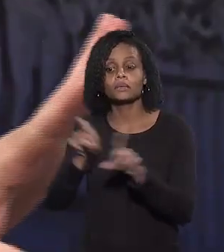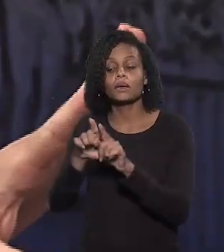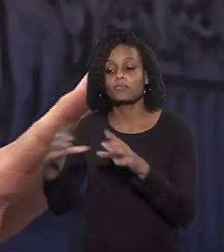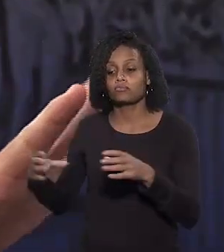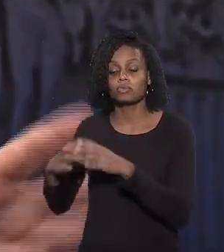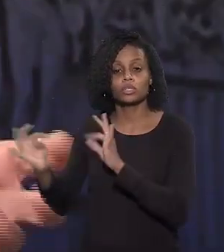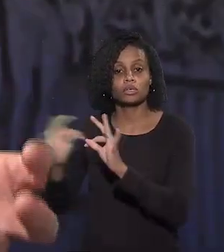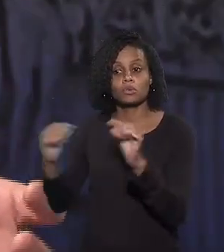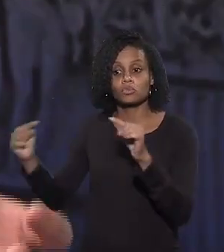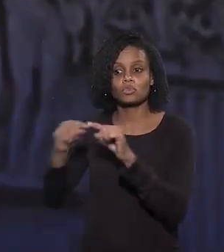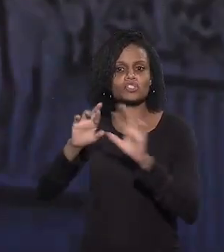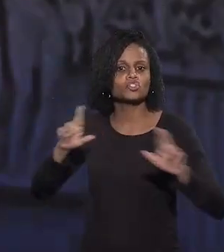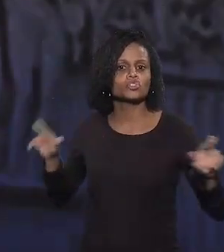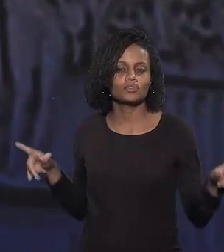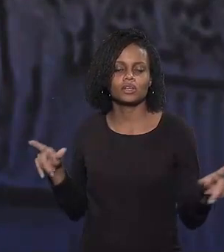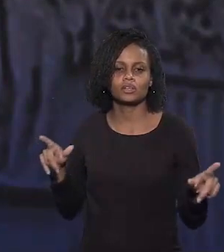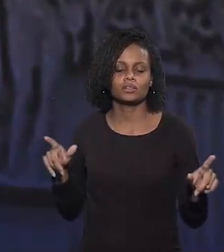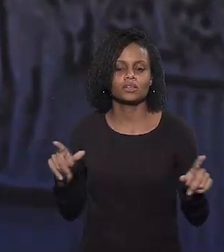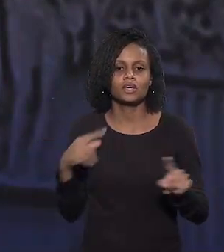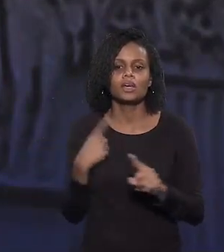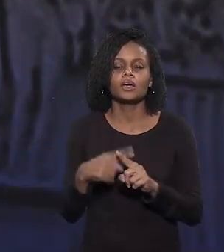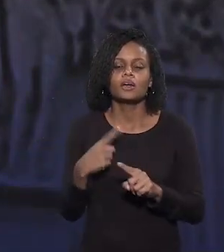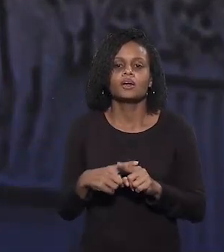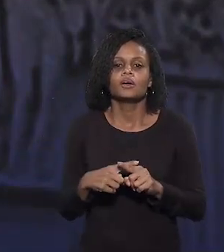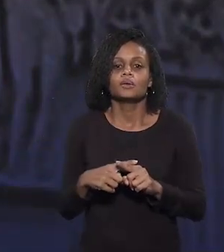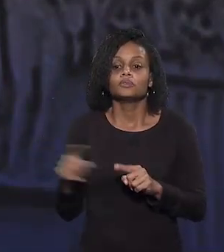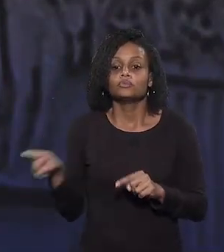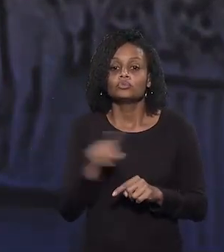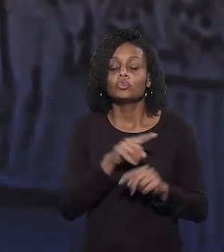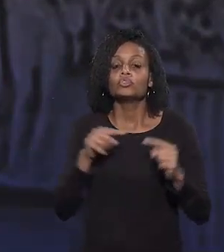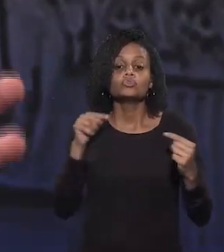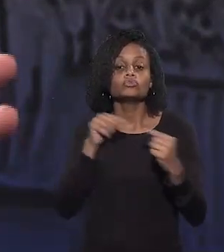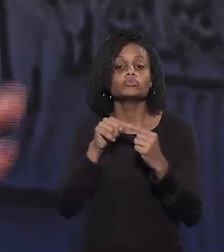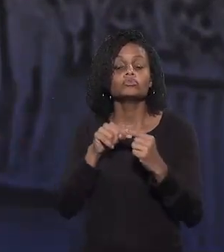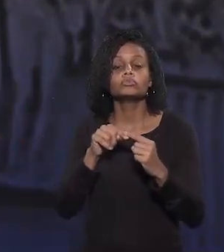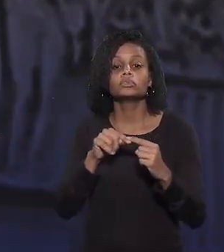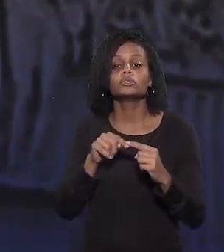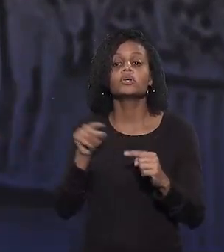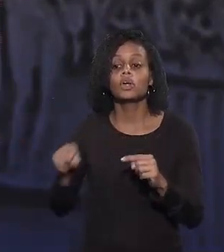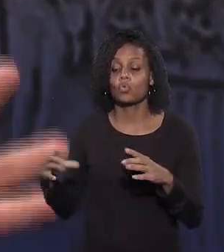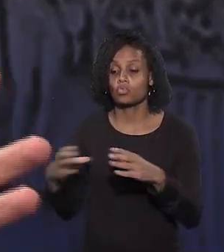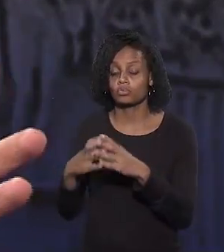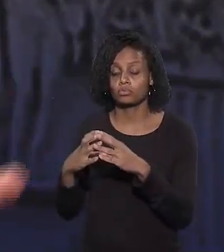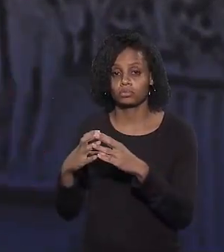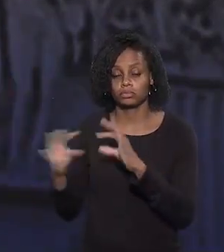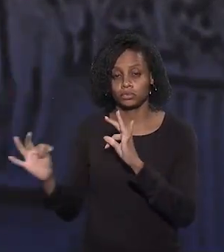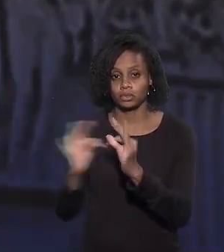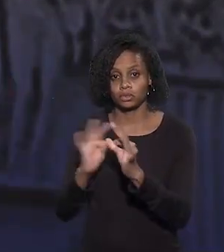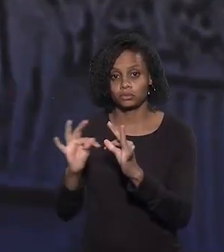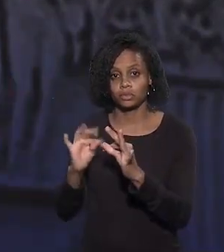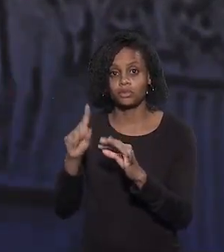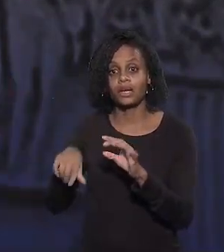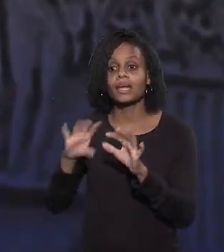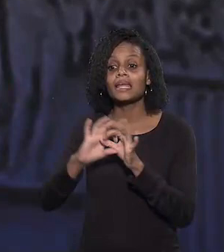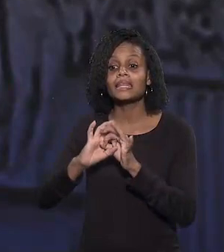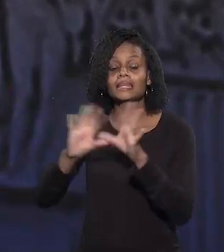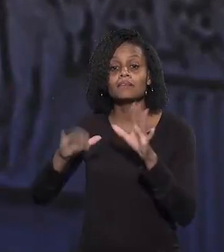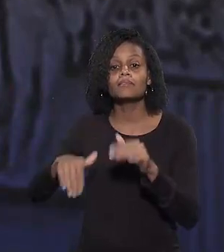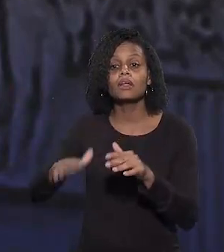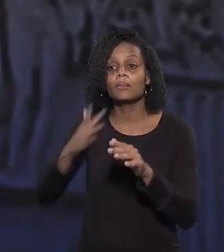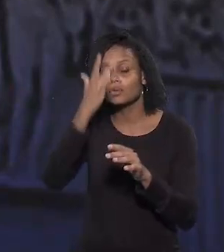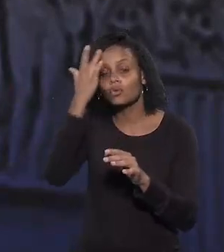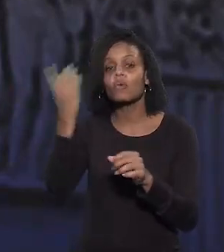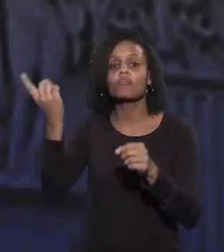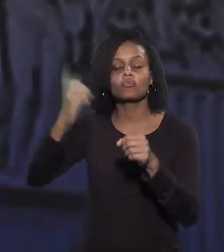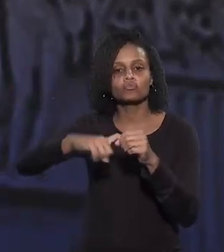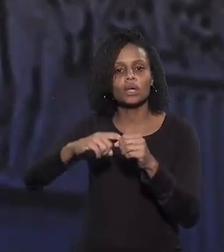não tem nada a ver. Não tem nada a ver. Por quê? Porque o objetivo da comunidade terapêutica, eu vou repetir para que fique bem claro, é dar autonomia,